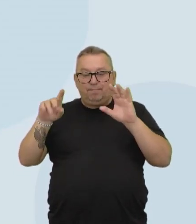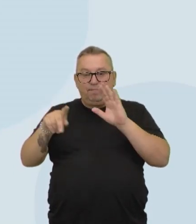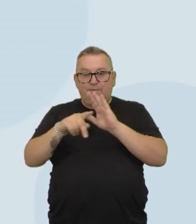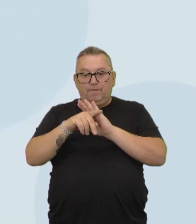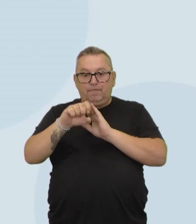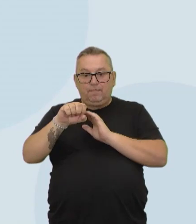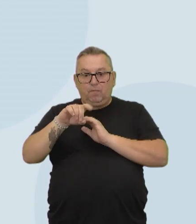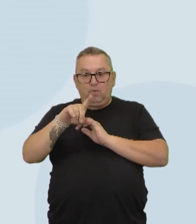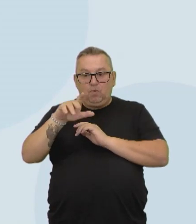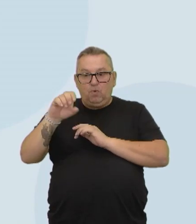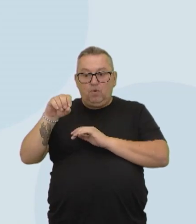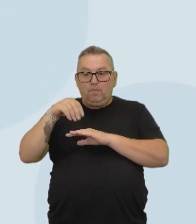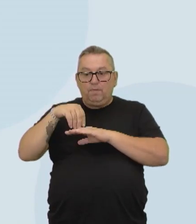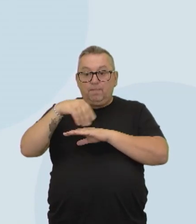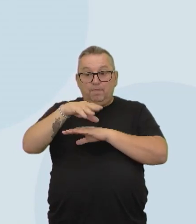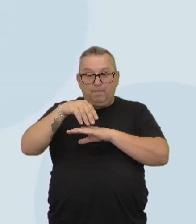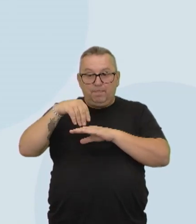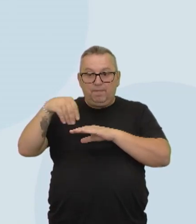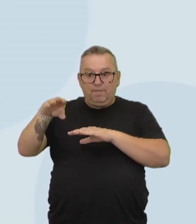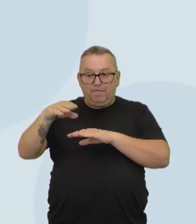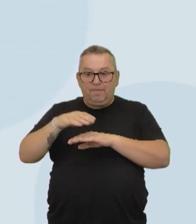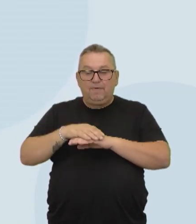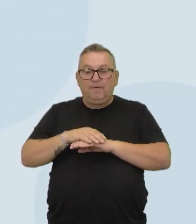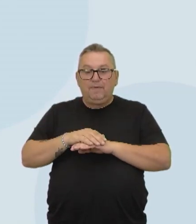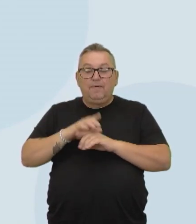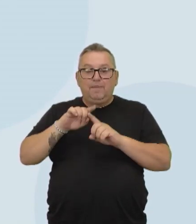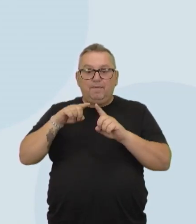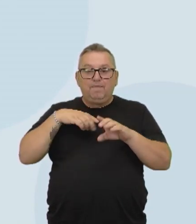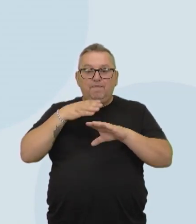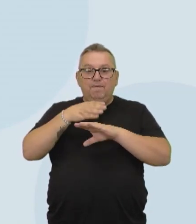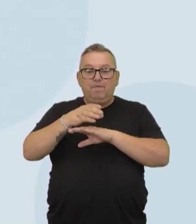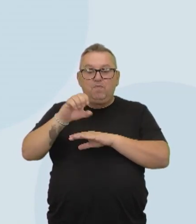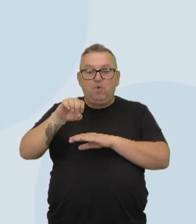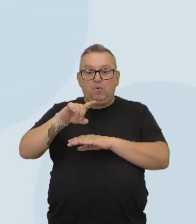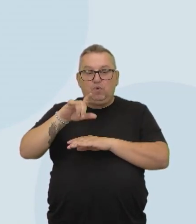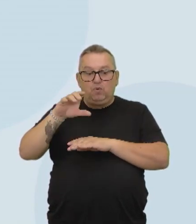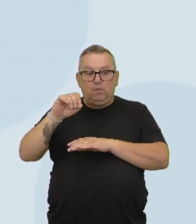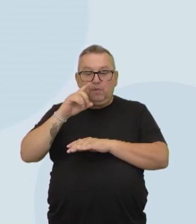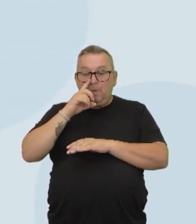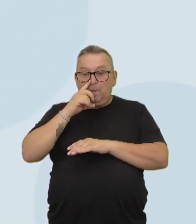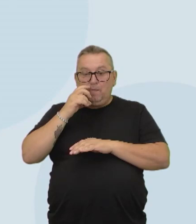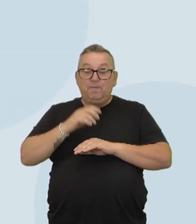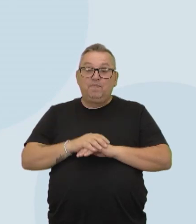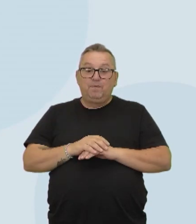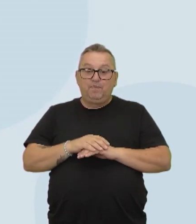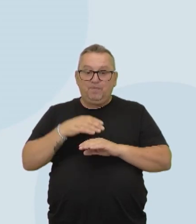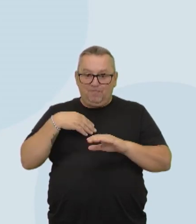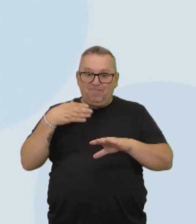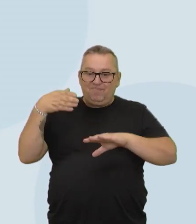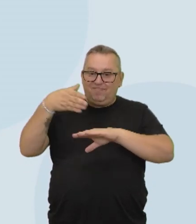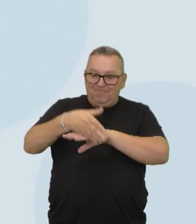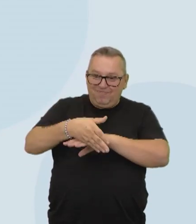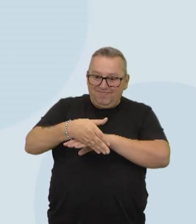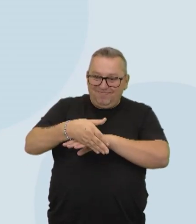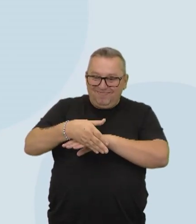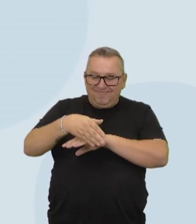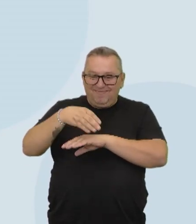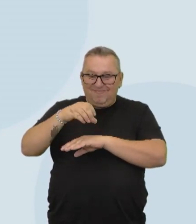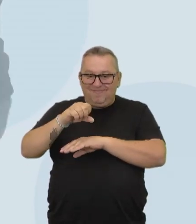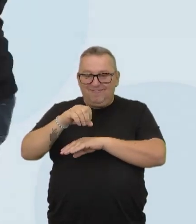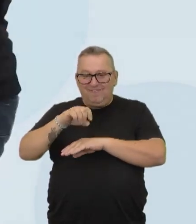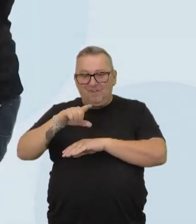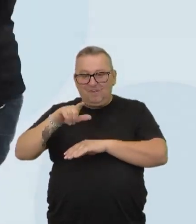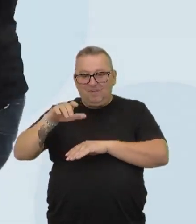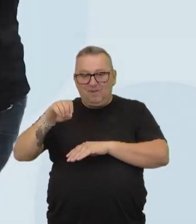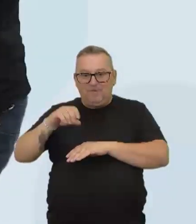solos. E aí eu vou dar uma de pedólogo e vou entrar no solo, Ju. Aí nós vamos lá adentrar ao solo e está